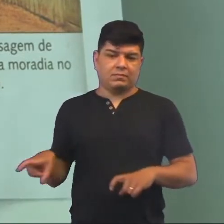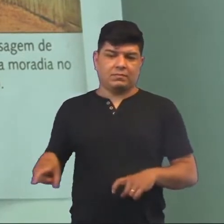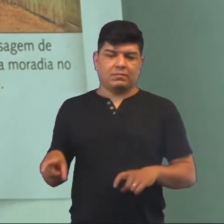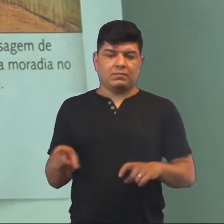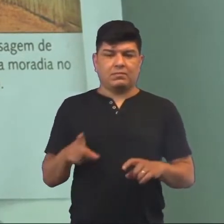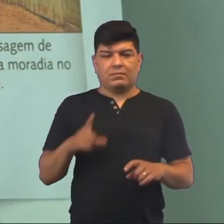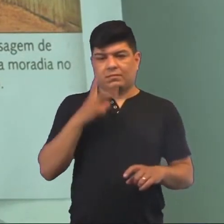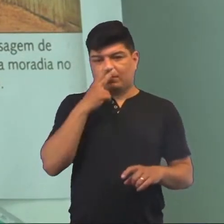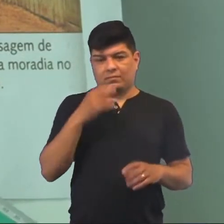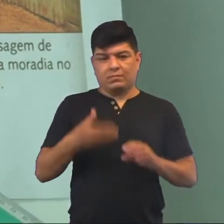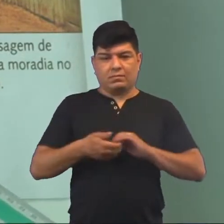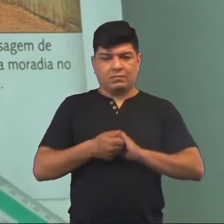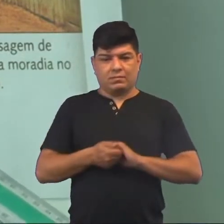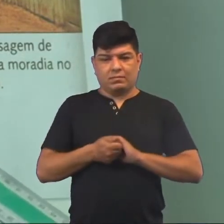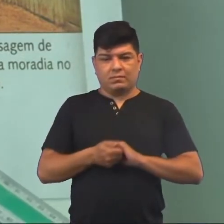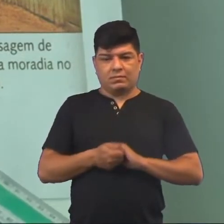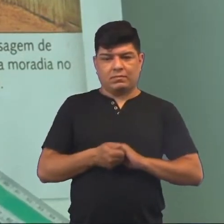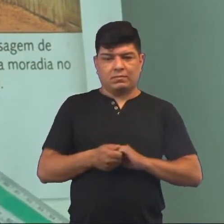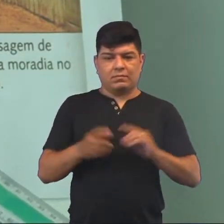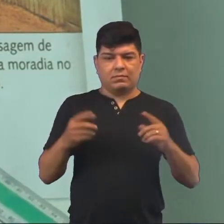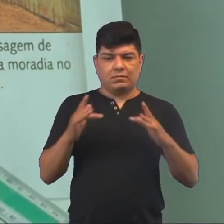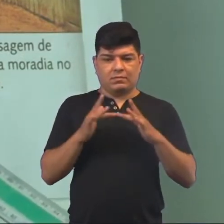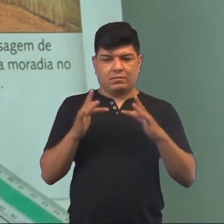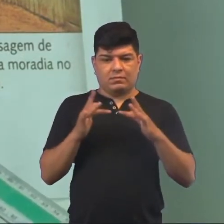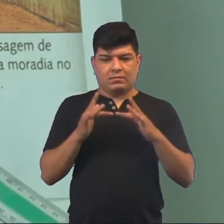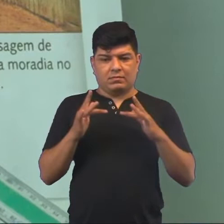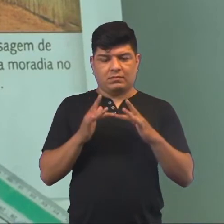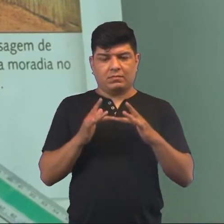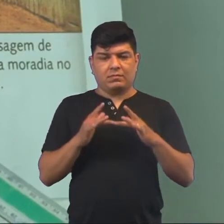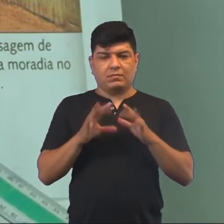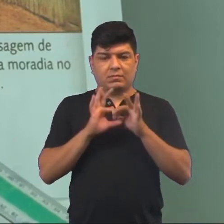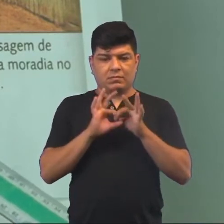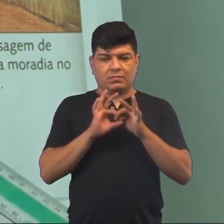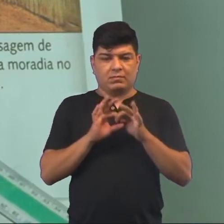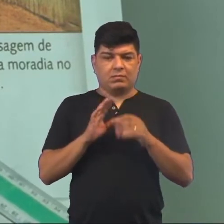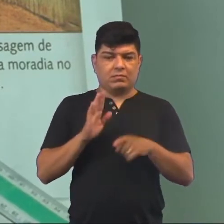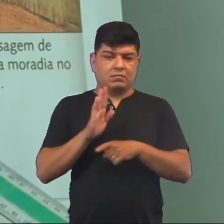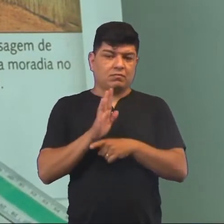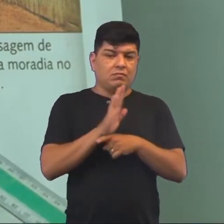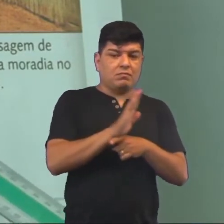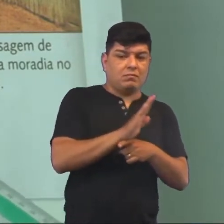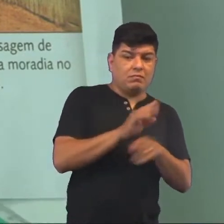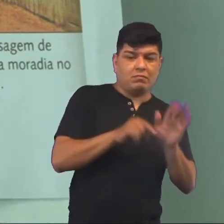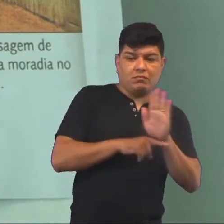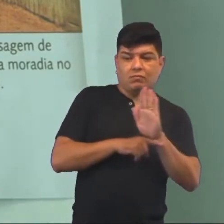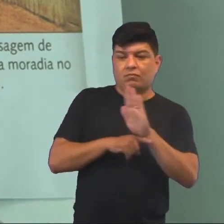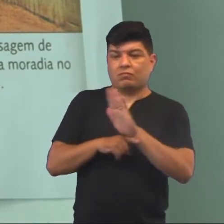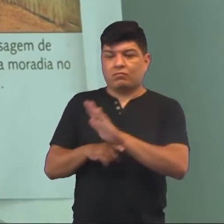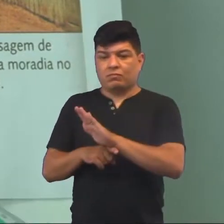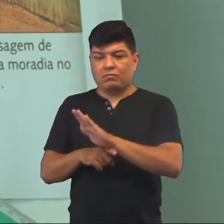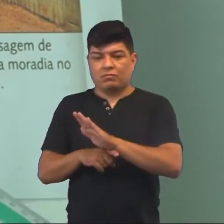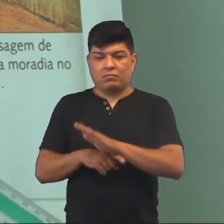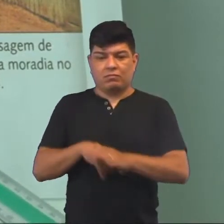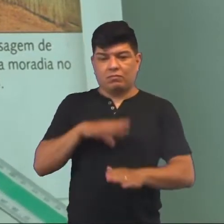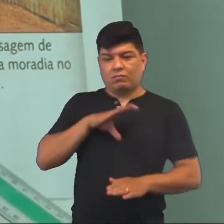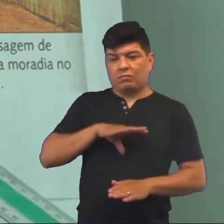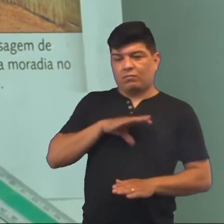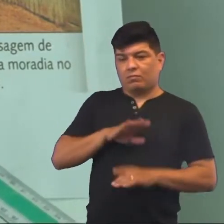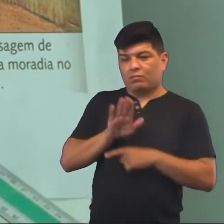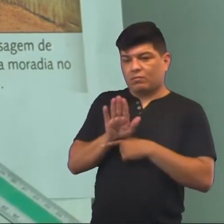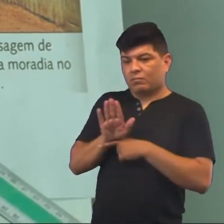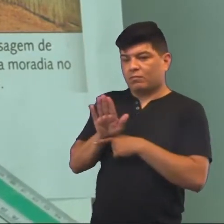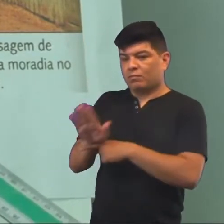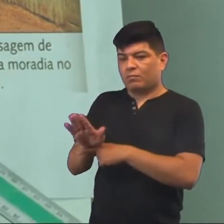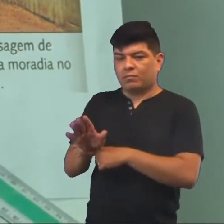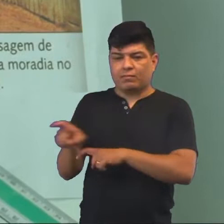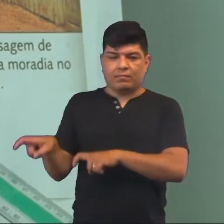se complementam, se integram, ou seja, um auxilia o outro, tá? Isso que eu falo, complementam ou se